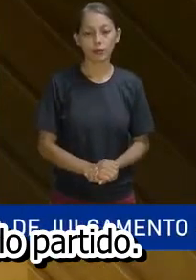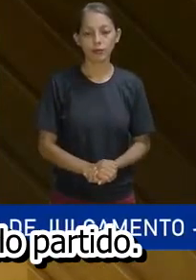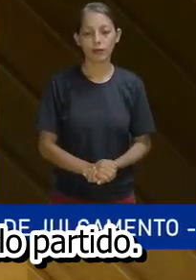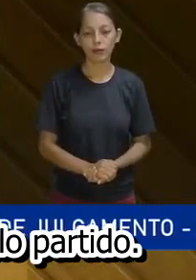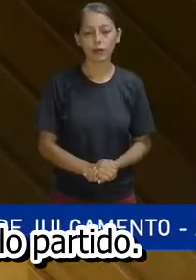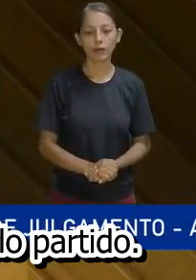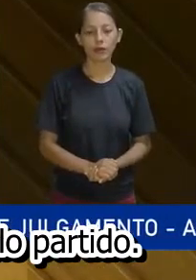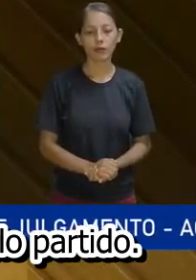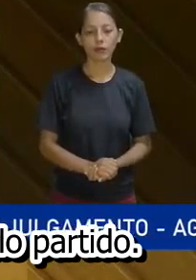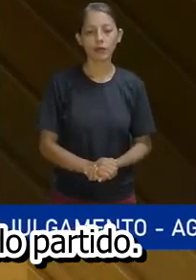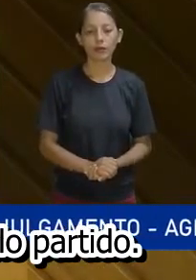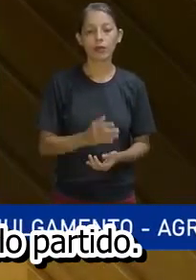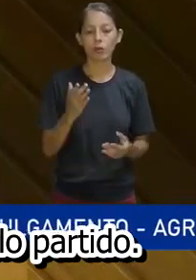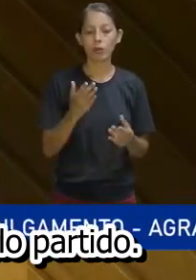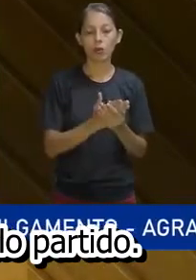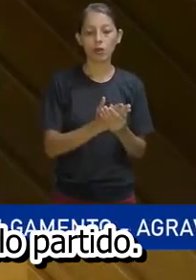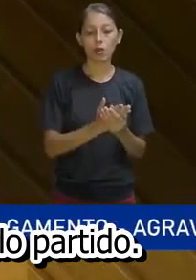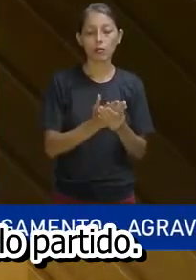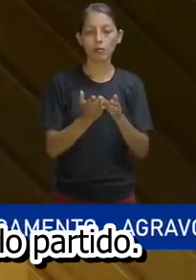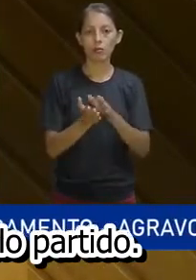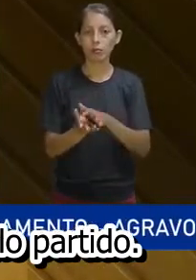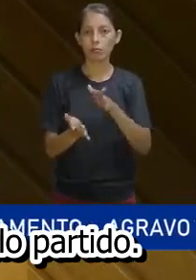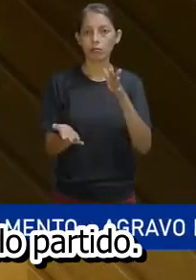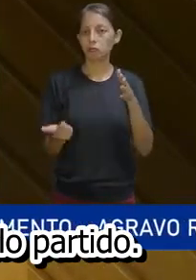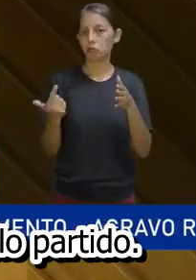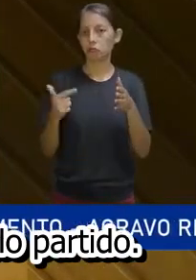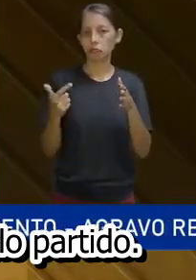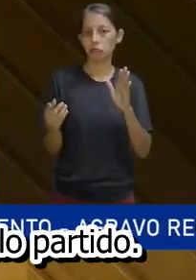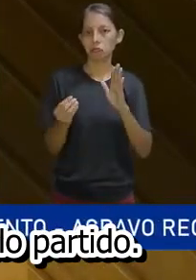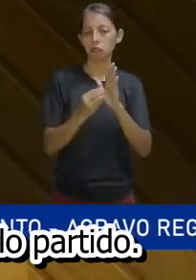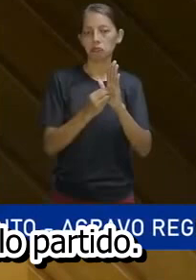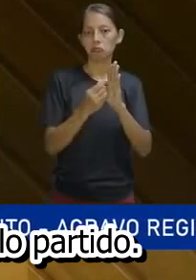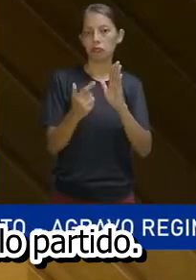Contudo, não consta nos autos